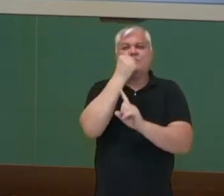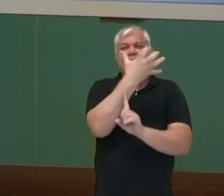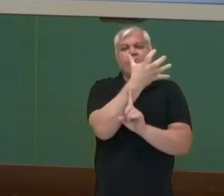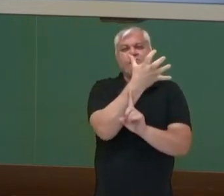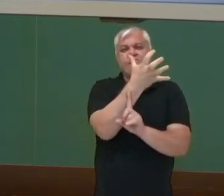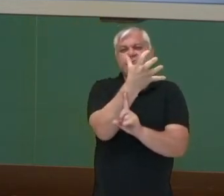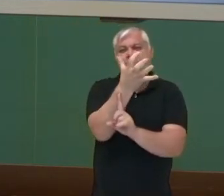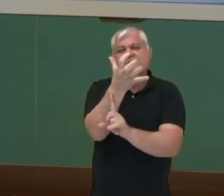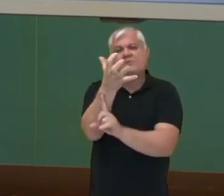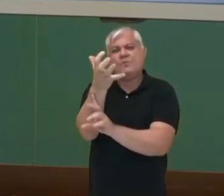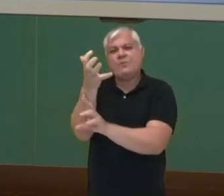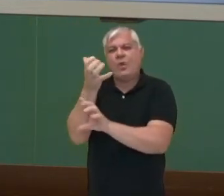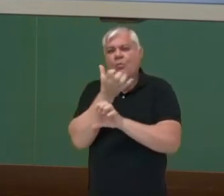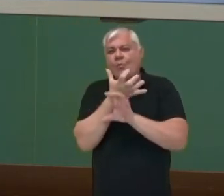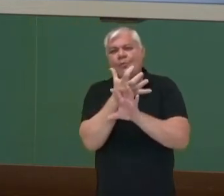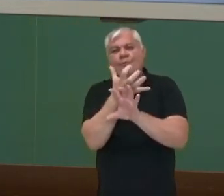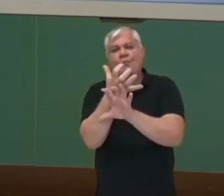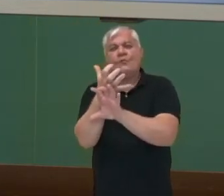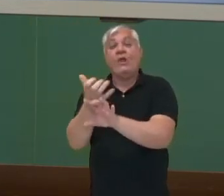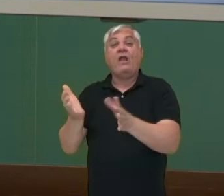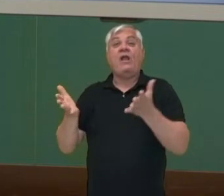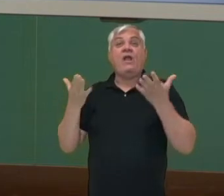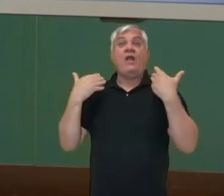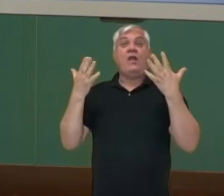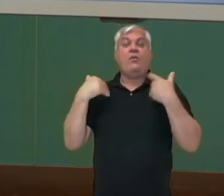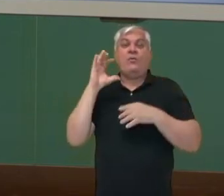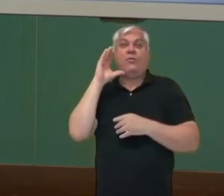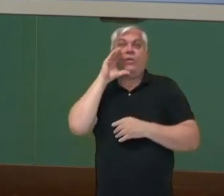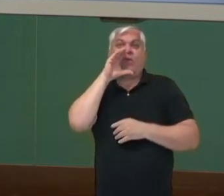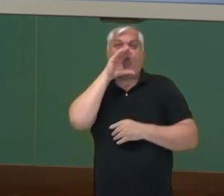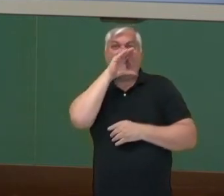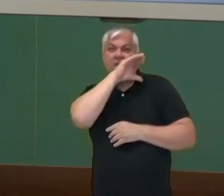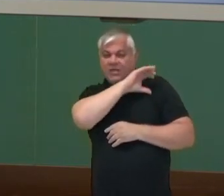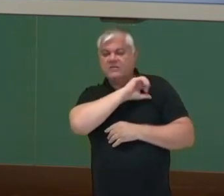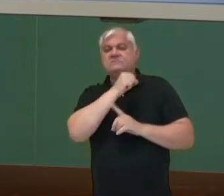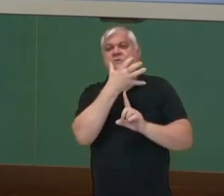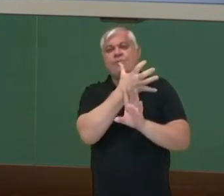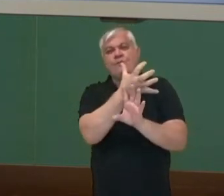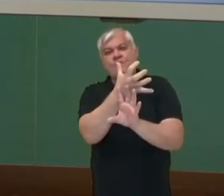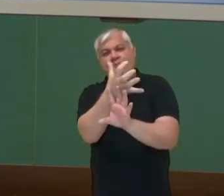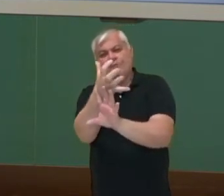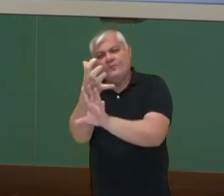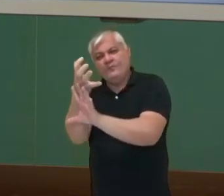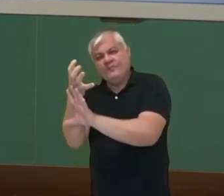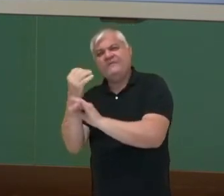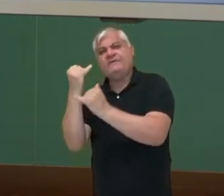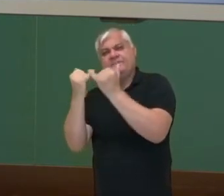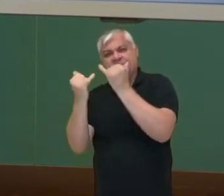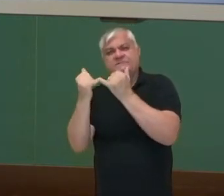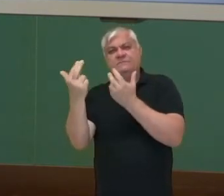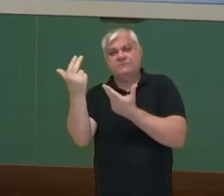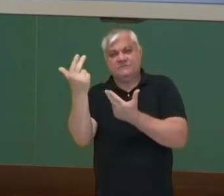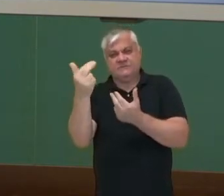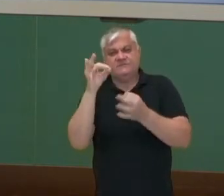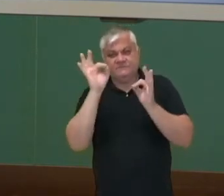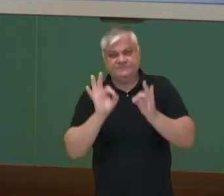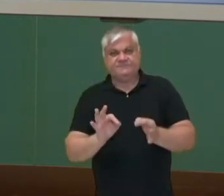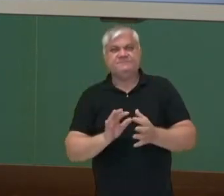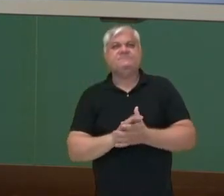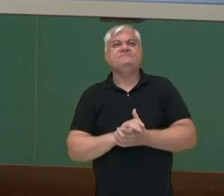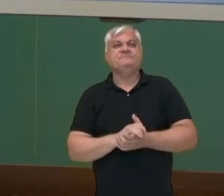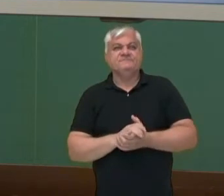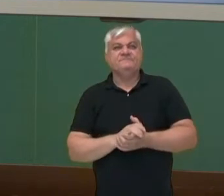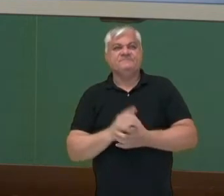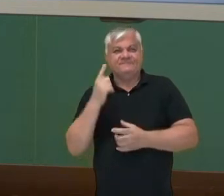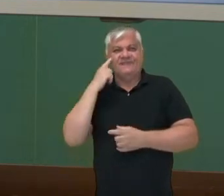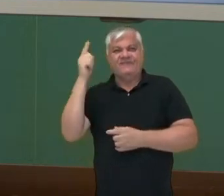sertão, porque é o mesmo tipo de clima e, portanto, o mesmo tipo de vegetação no norte de Minas Gerais, certo? Então, aqui a